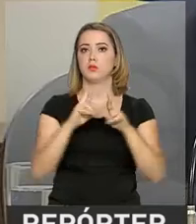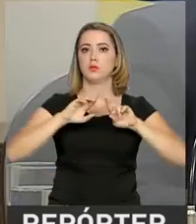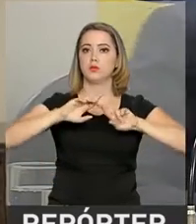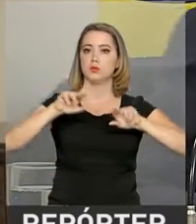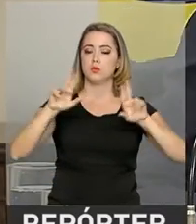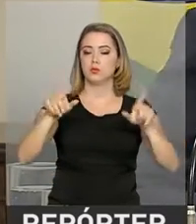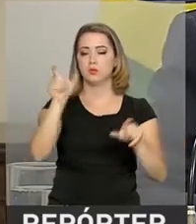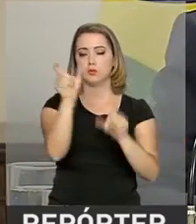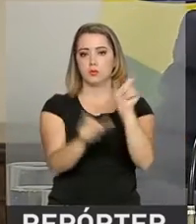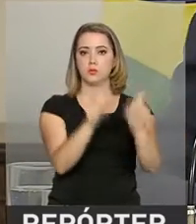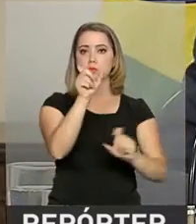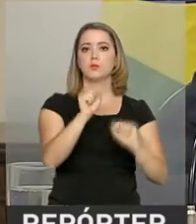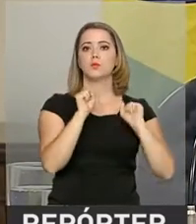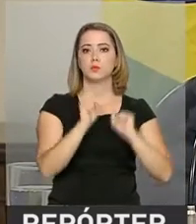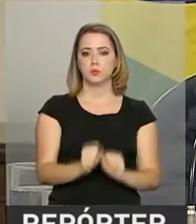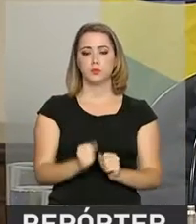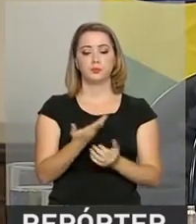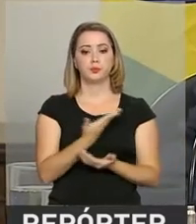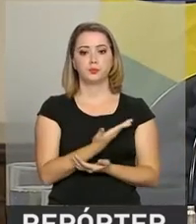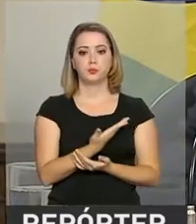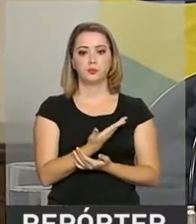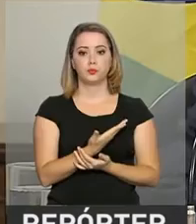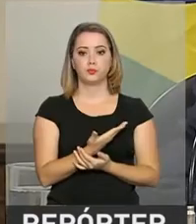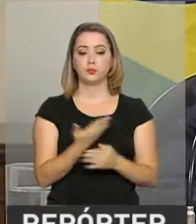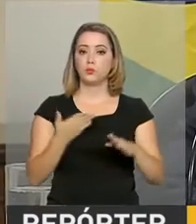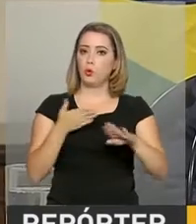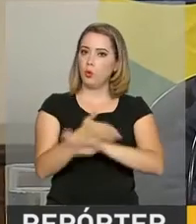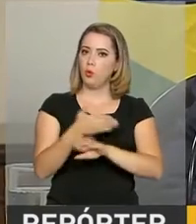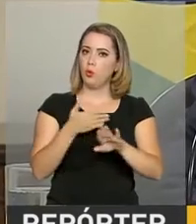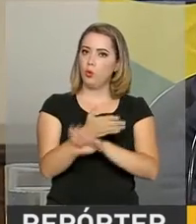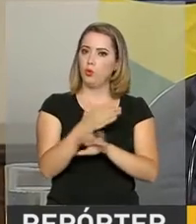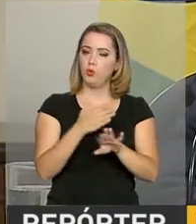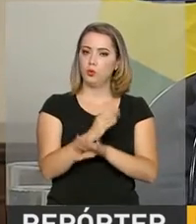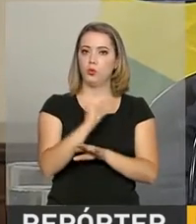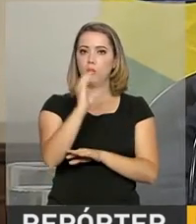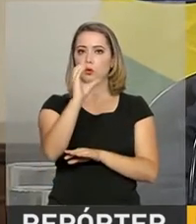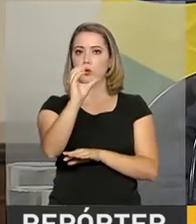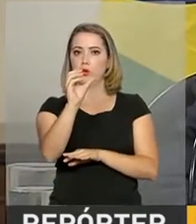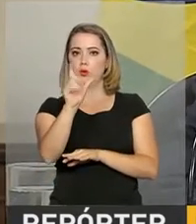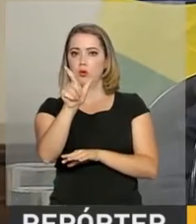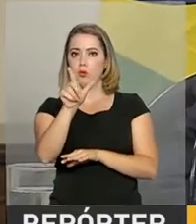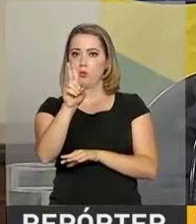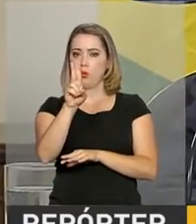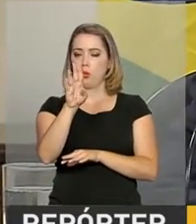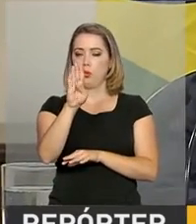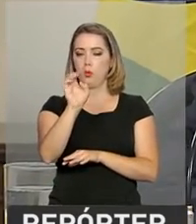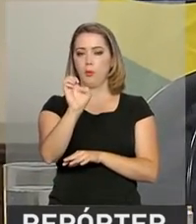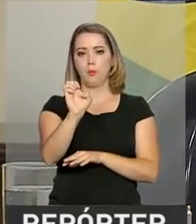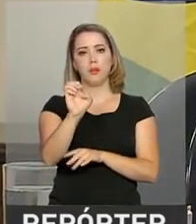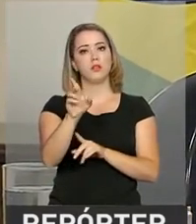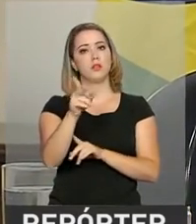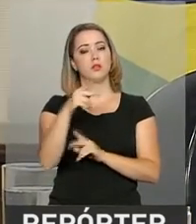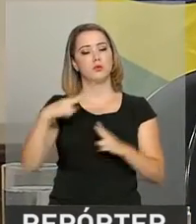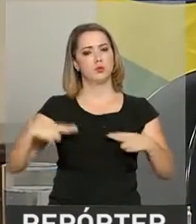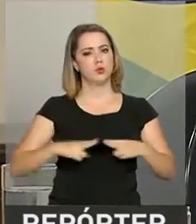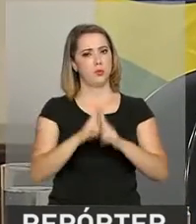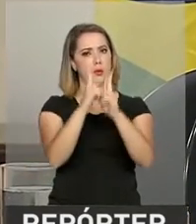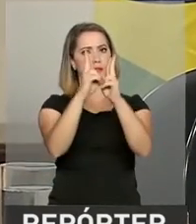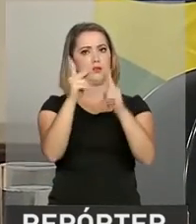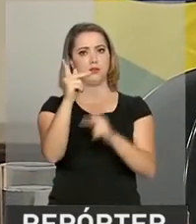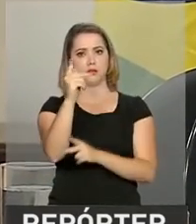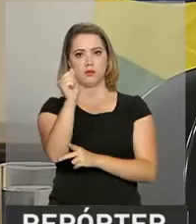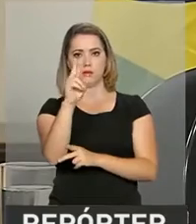com a assinatura que oficializou a entrada no clube de paris o brasil passa a ser membro pleno da organização o grupo